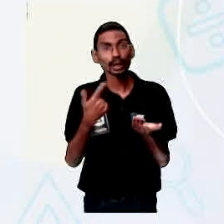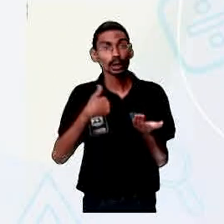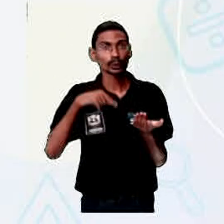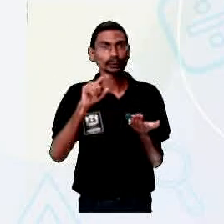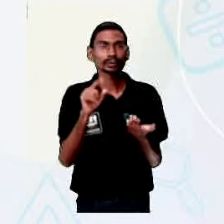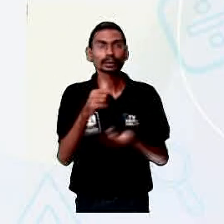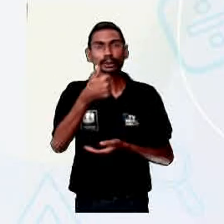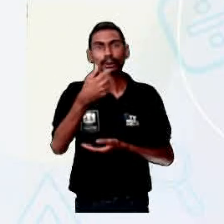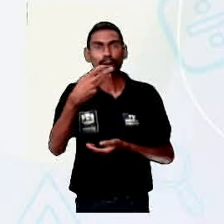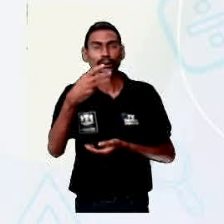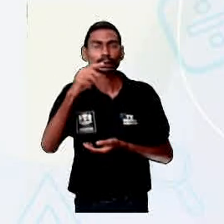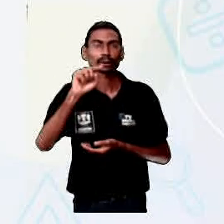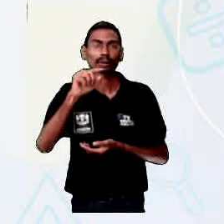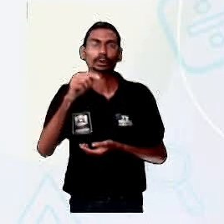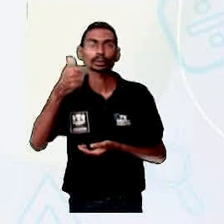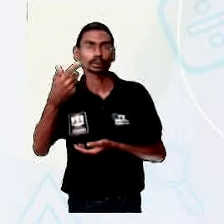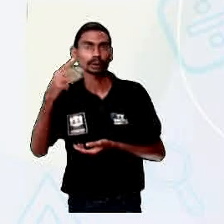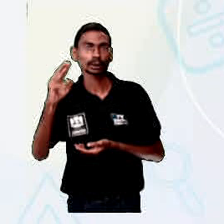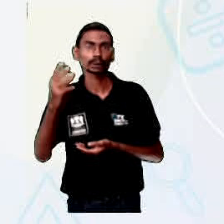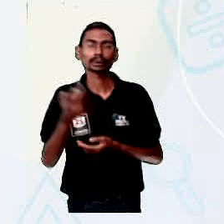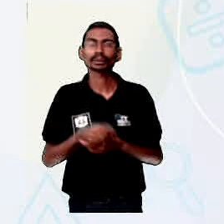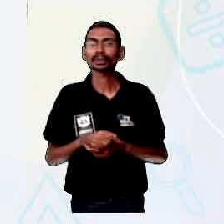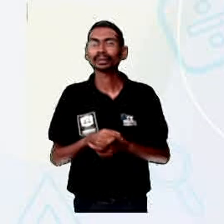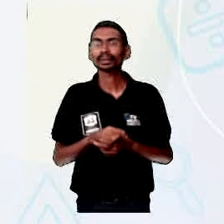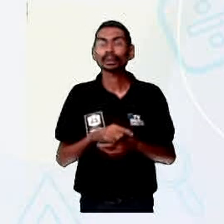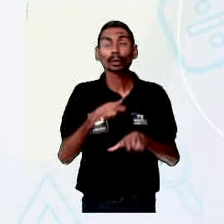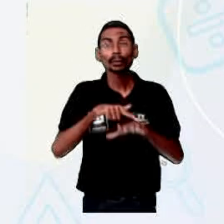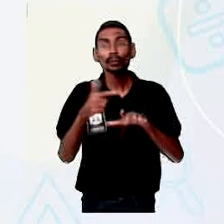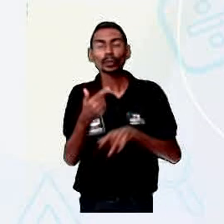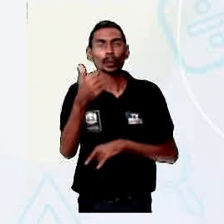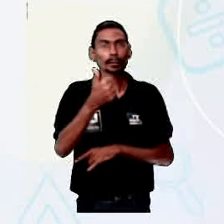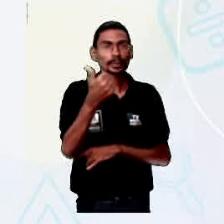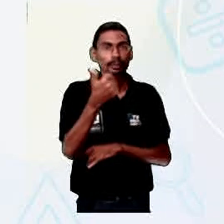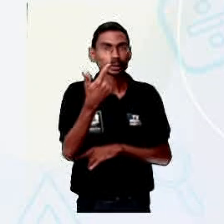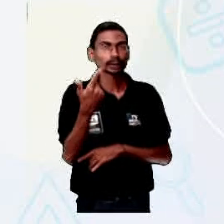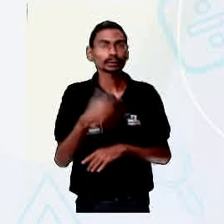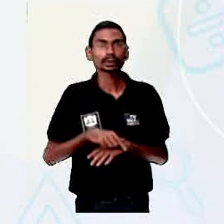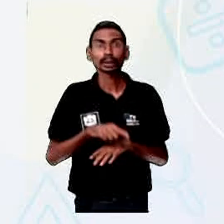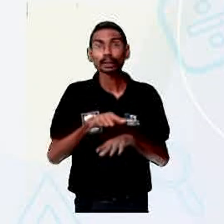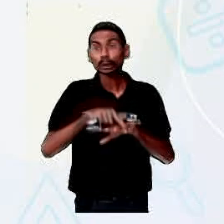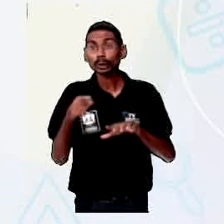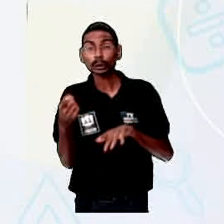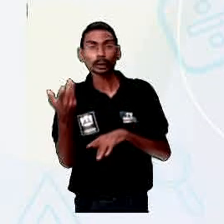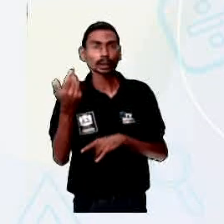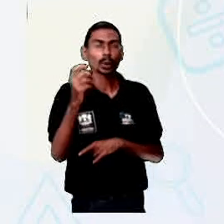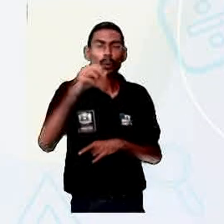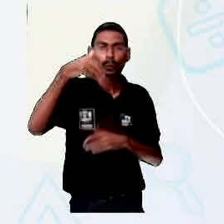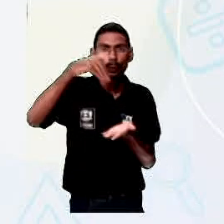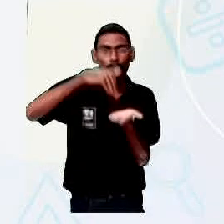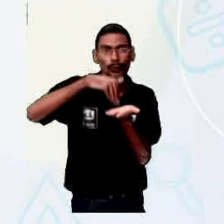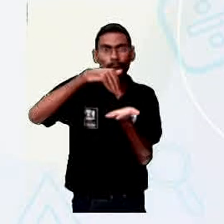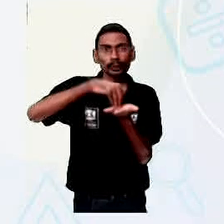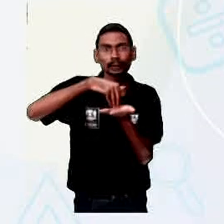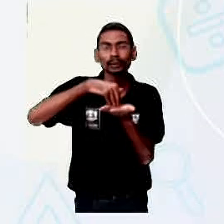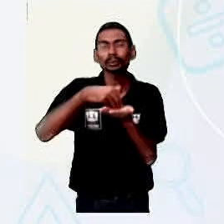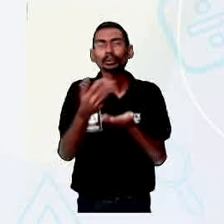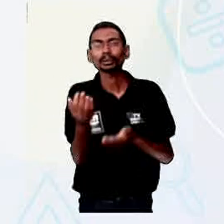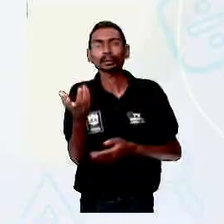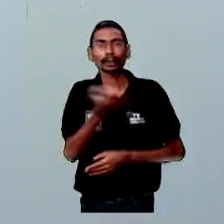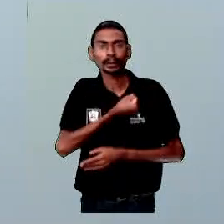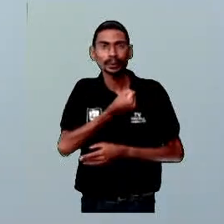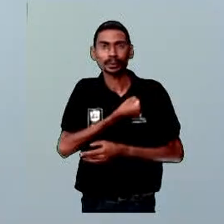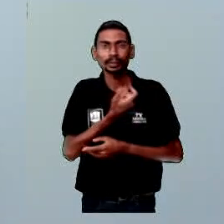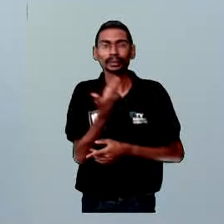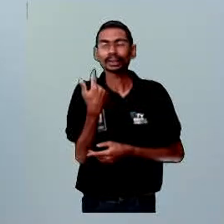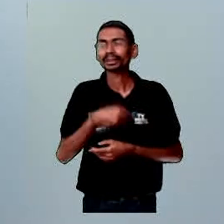13. Significa que eu vou excluir o primeiro e excluir o último número. Então, essa quantidade é o que a